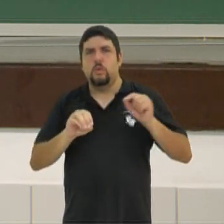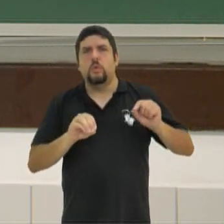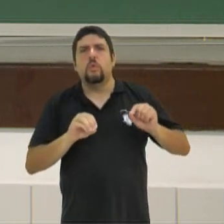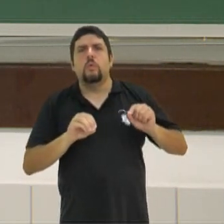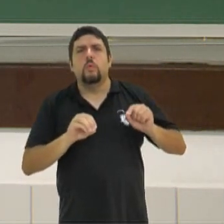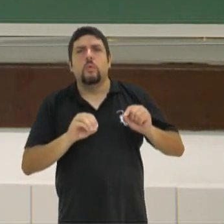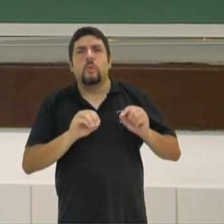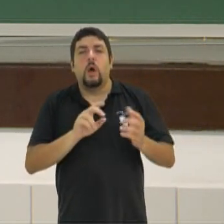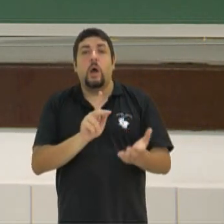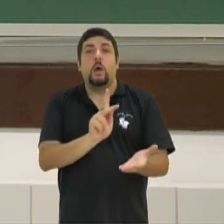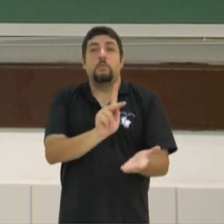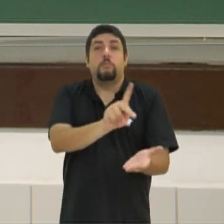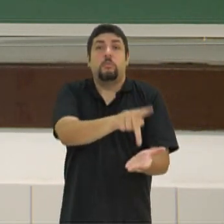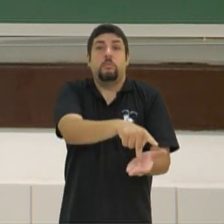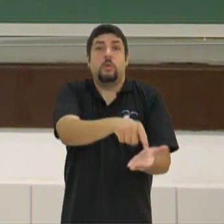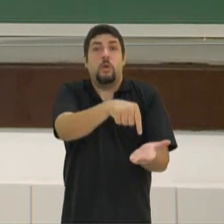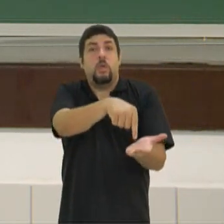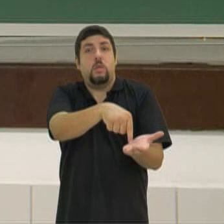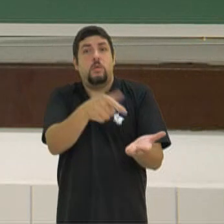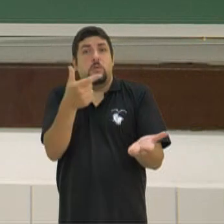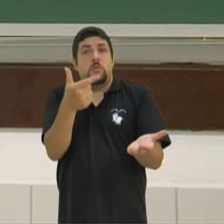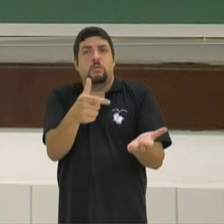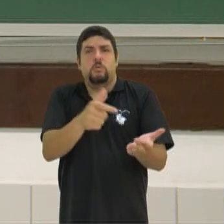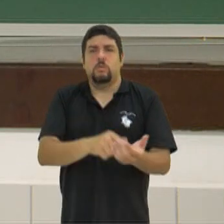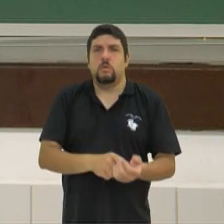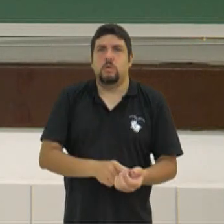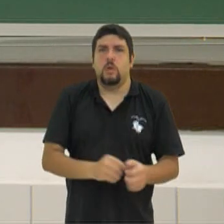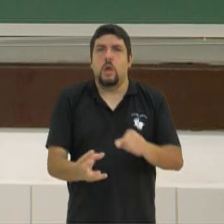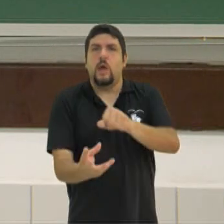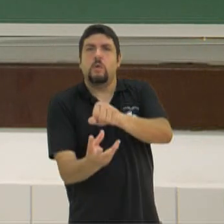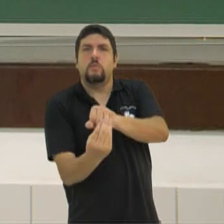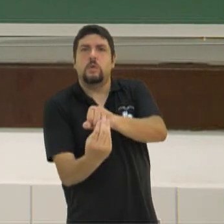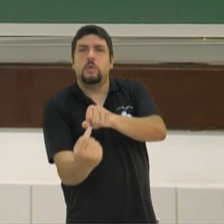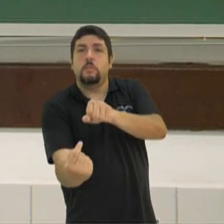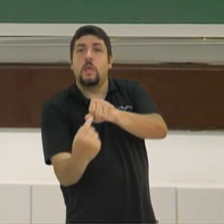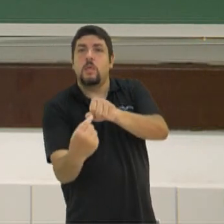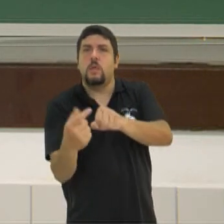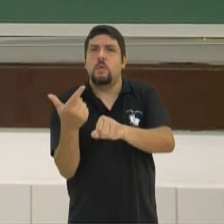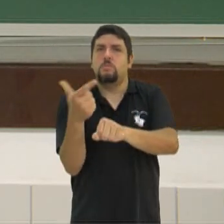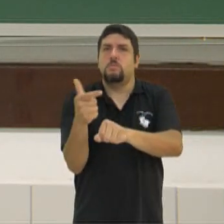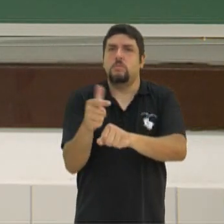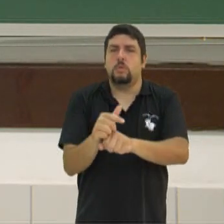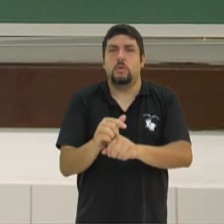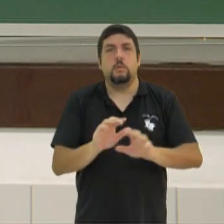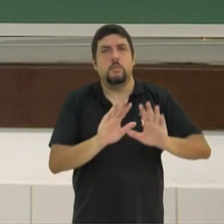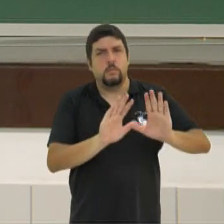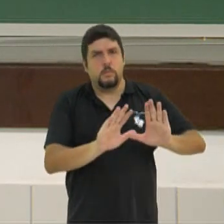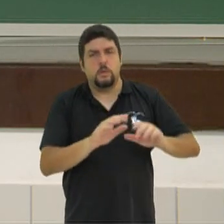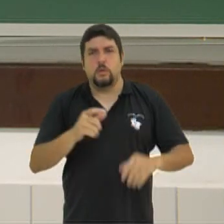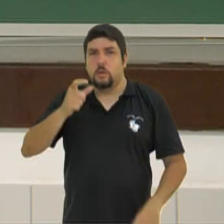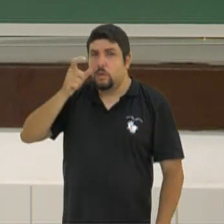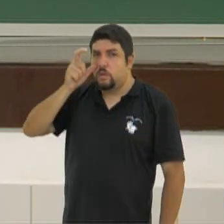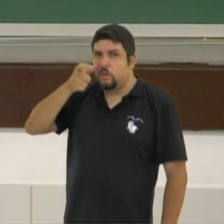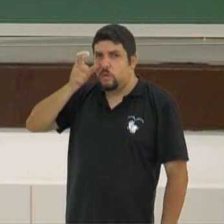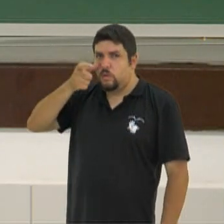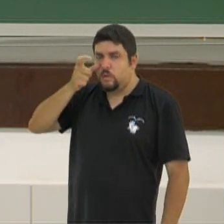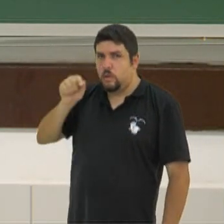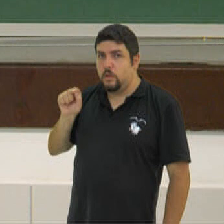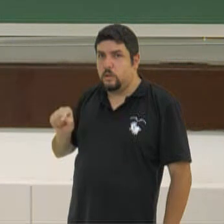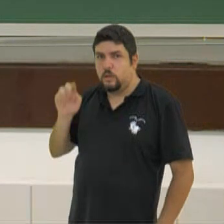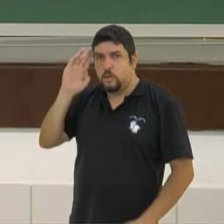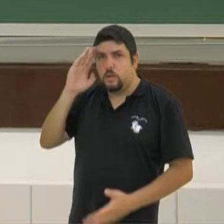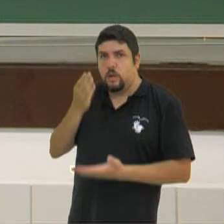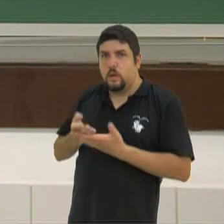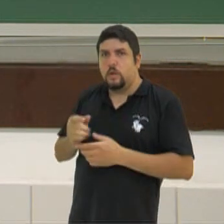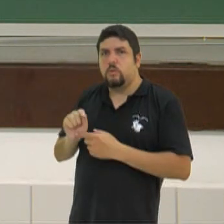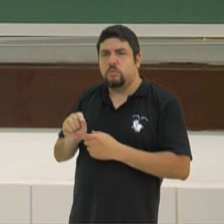humana ou a experiência humana não podem alcançar verdades, tá? Porém, o Descartes